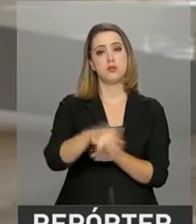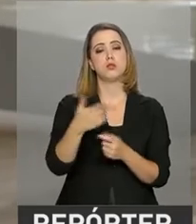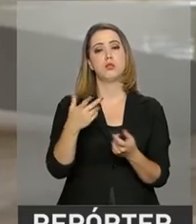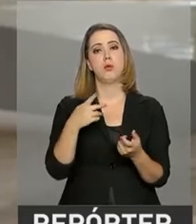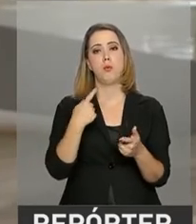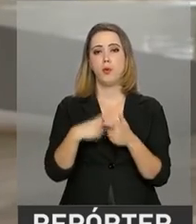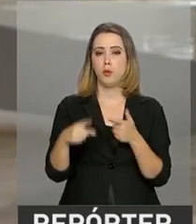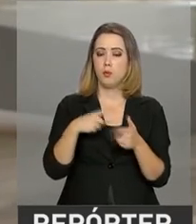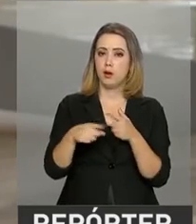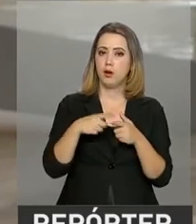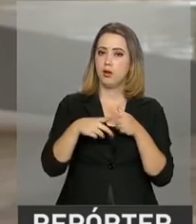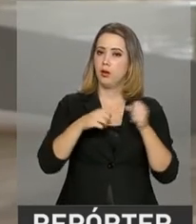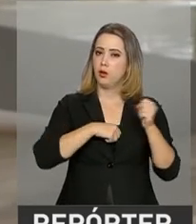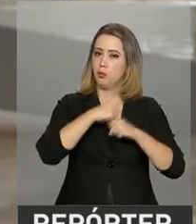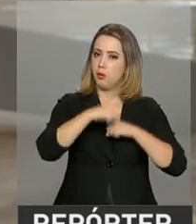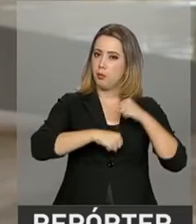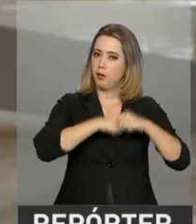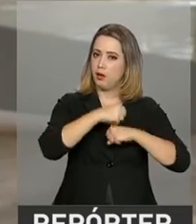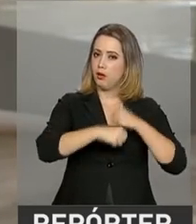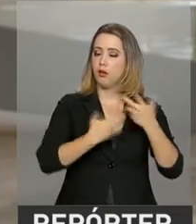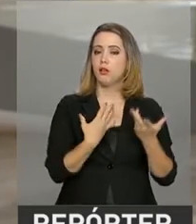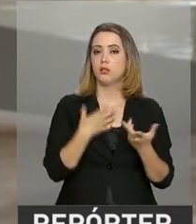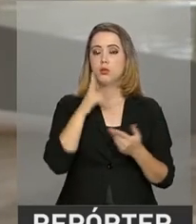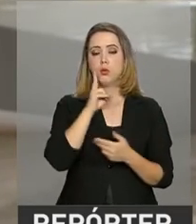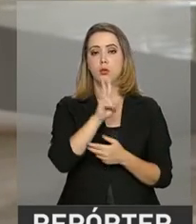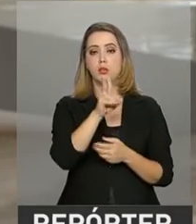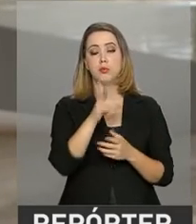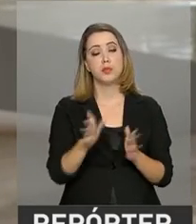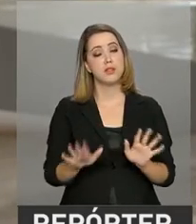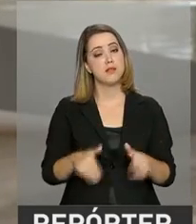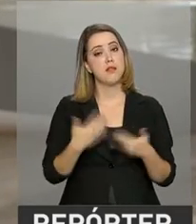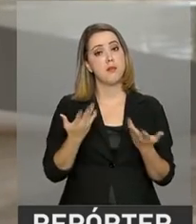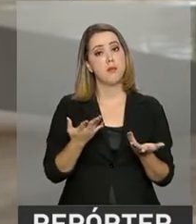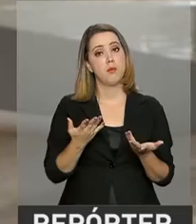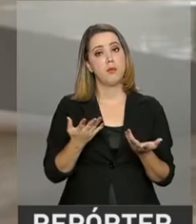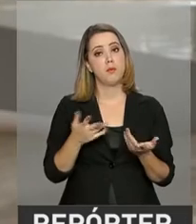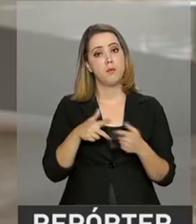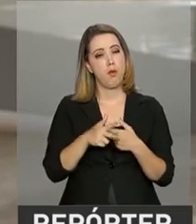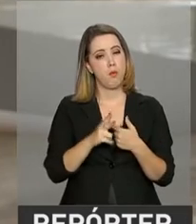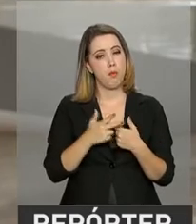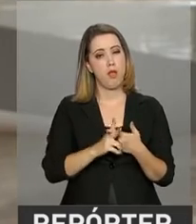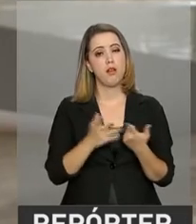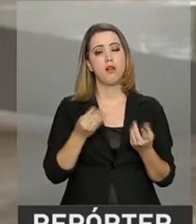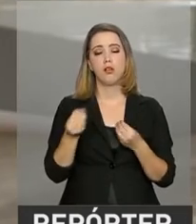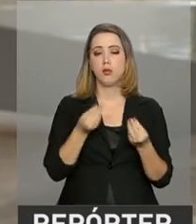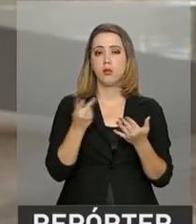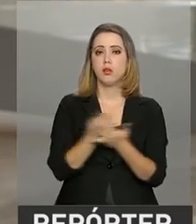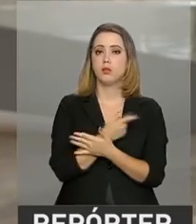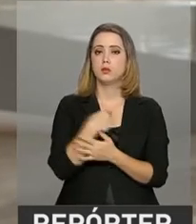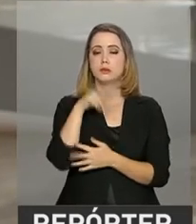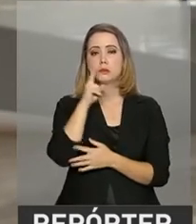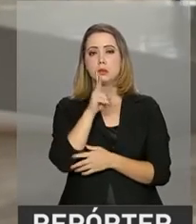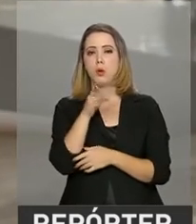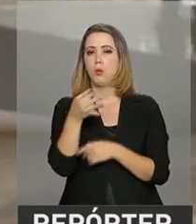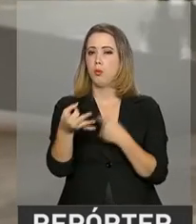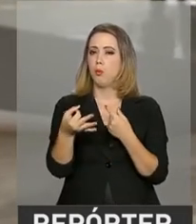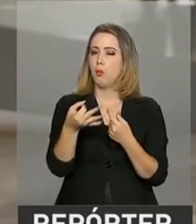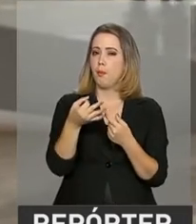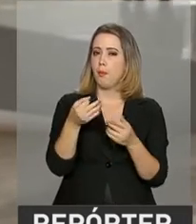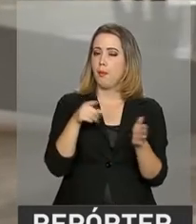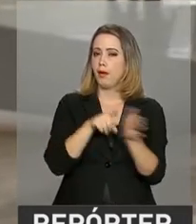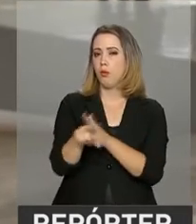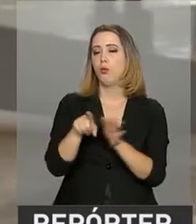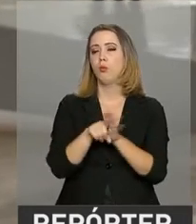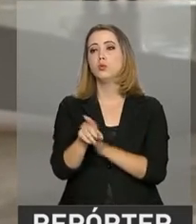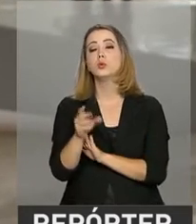mecânicas no avião e levantar hipóteses relacionadas aos últimos momentos do vôo a esta primeira fase de